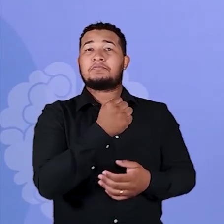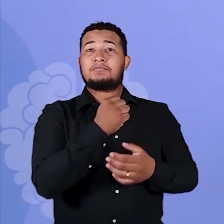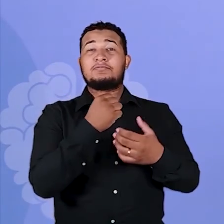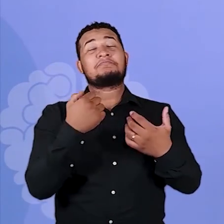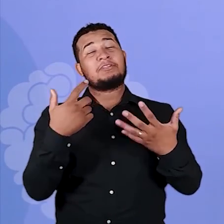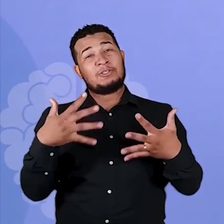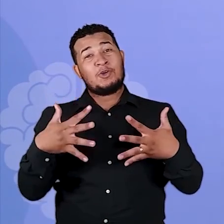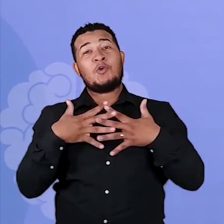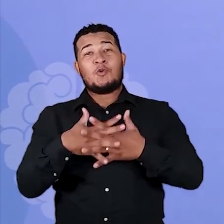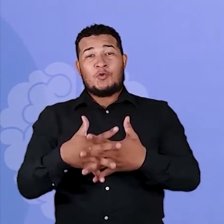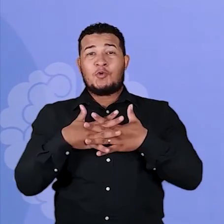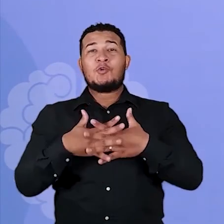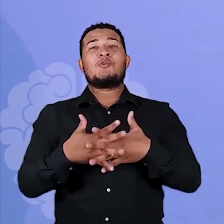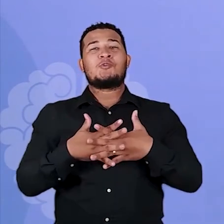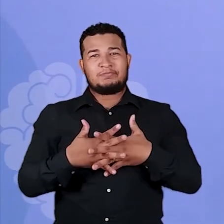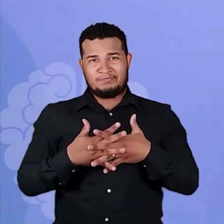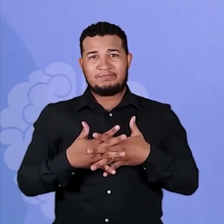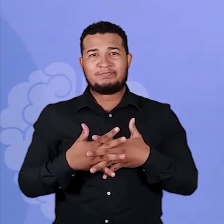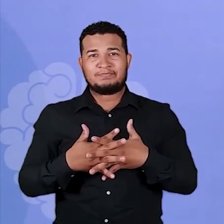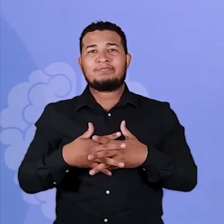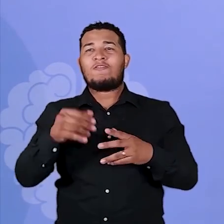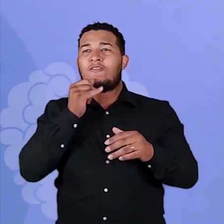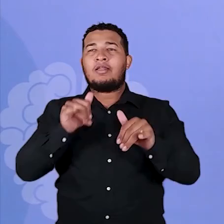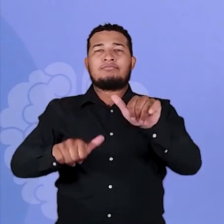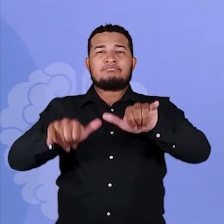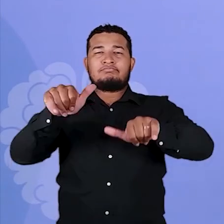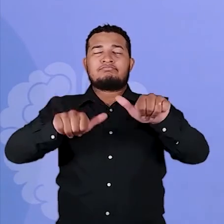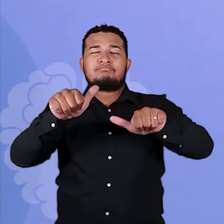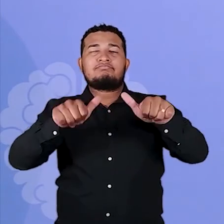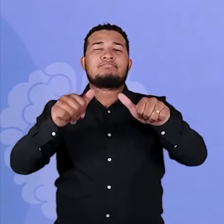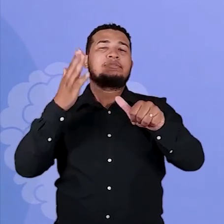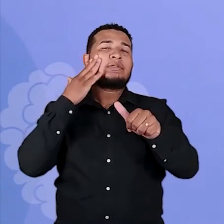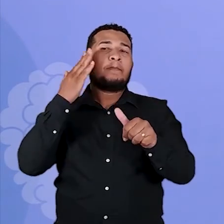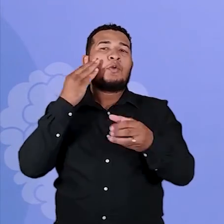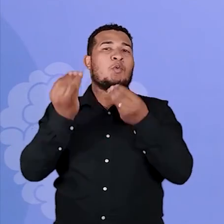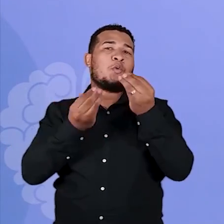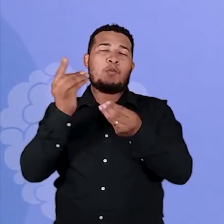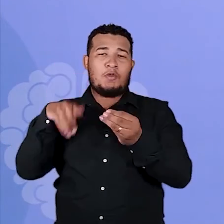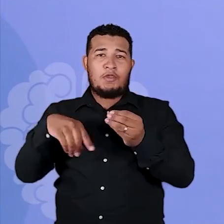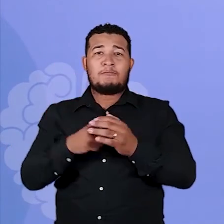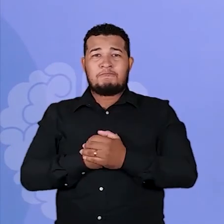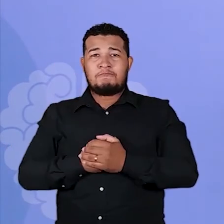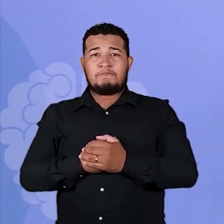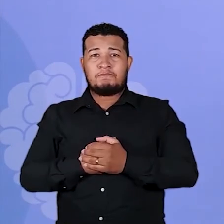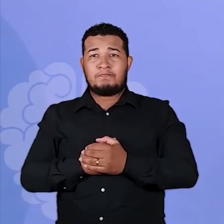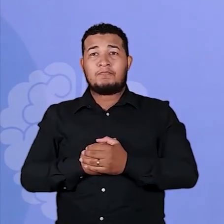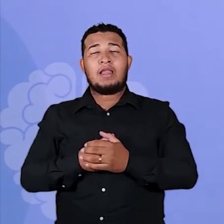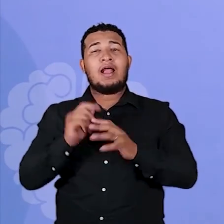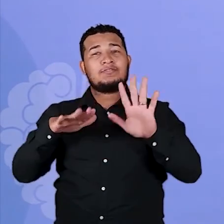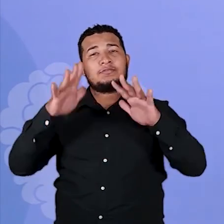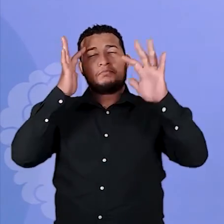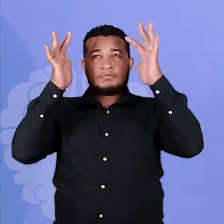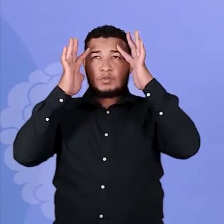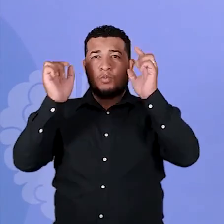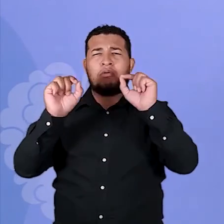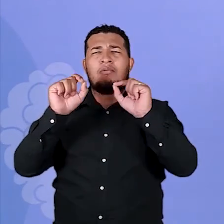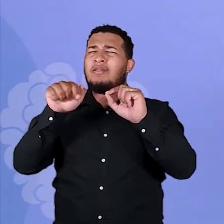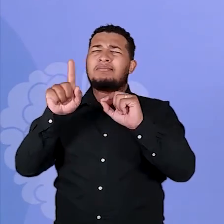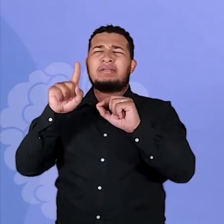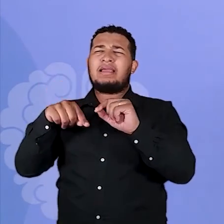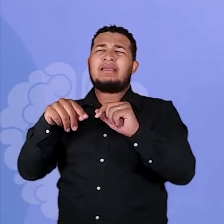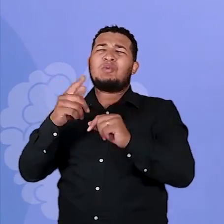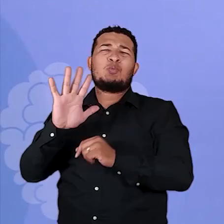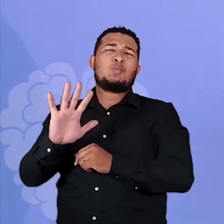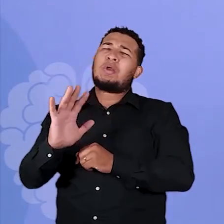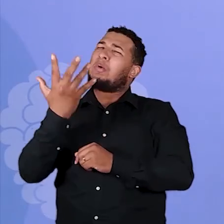é complicado você fazer uma avaliação desse raciocínio. E a gente pode pensar que isso é uma